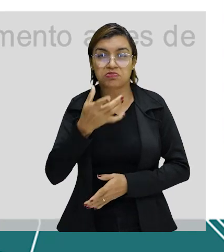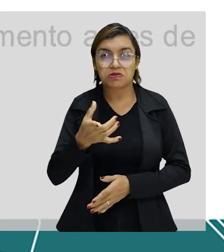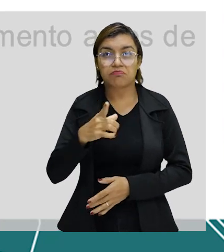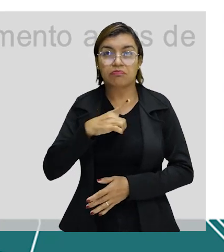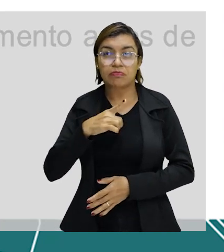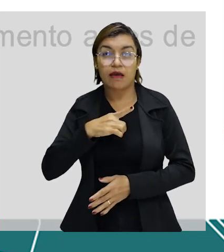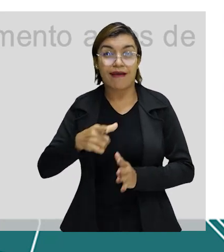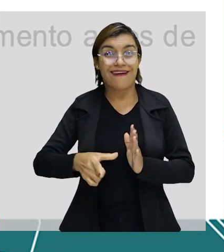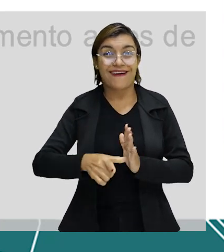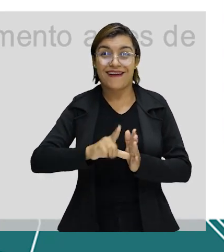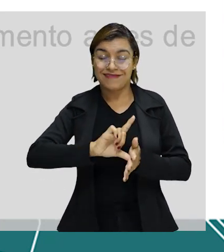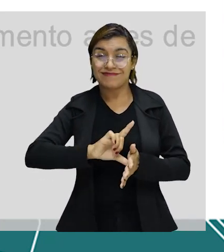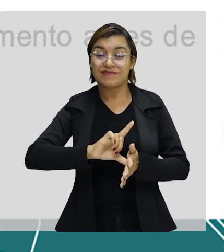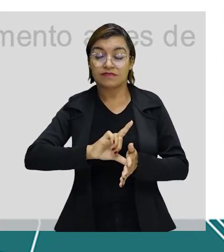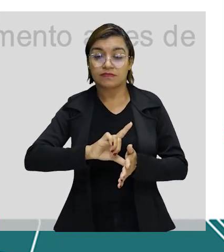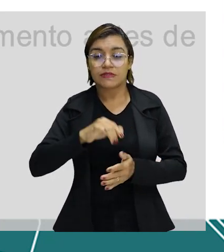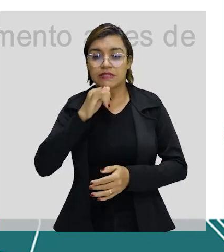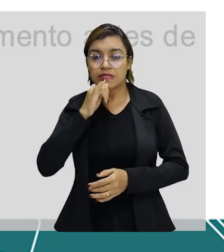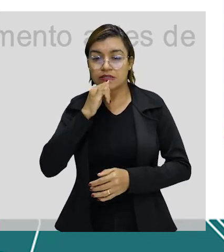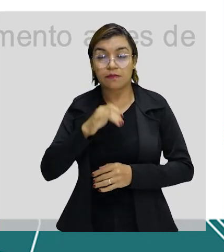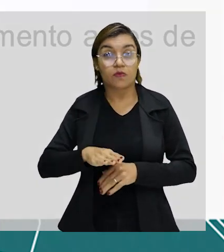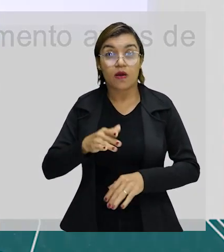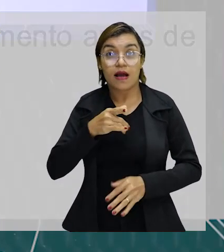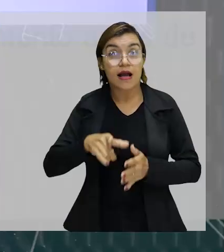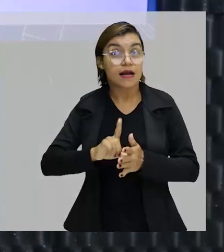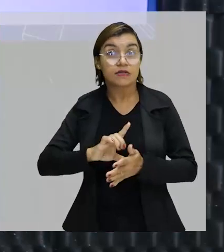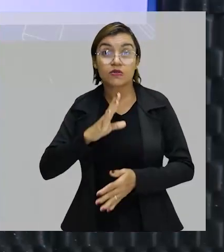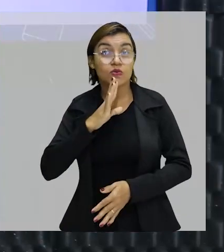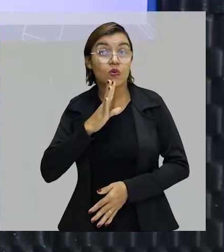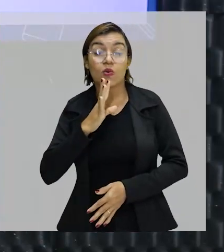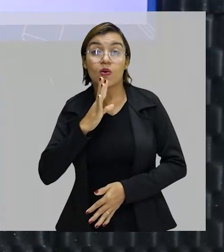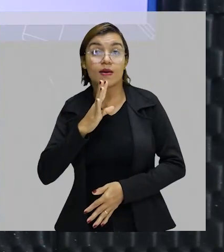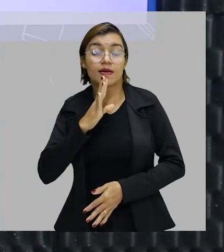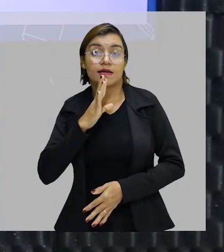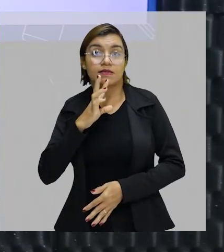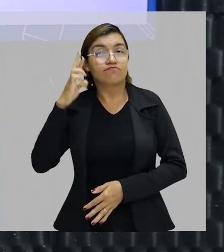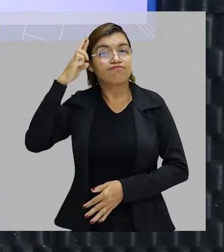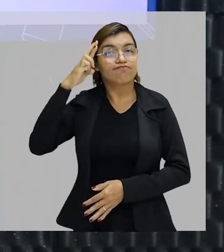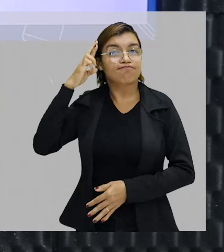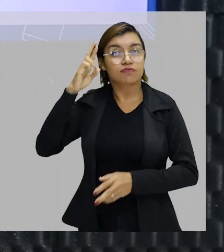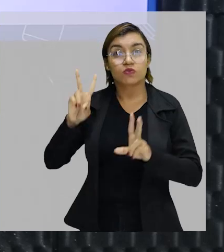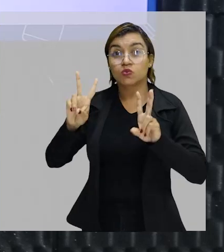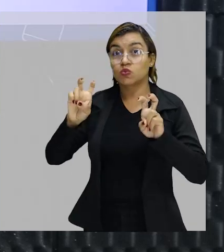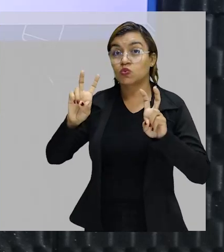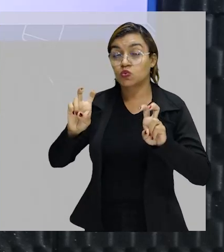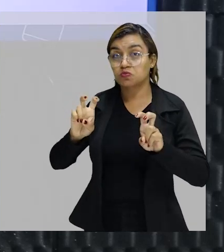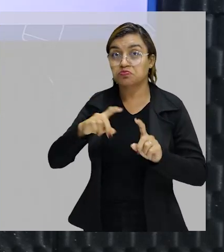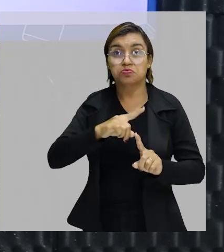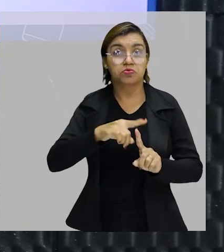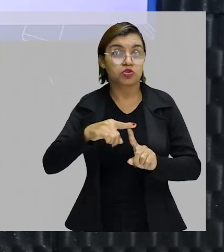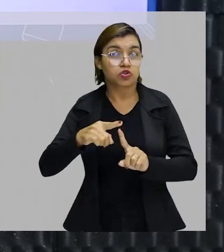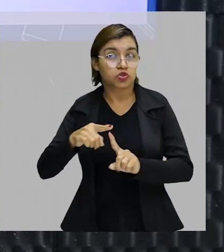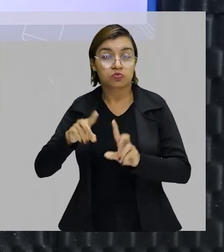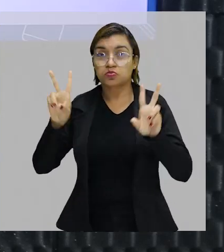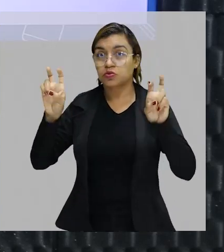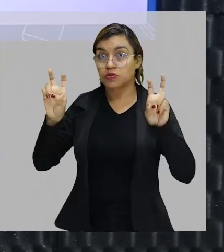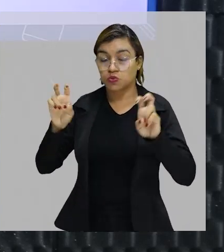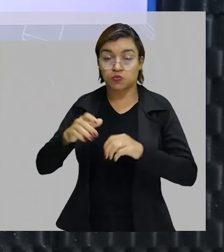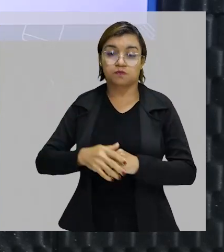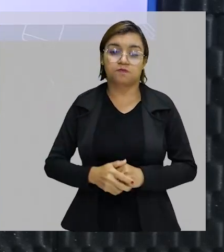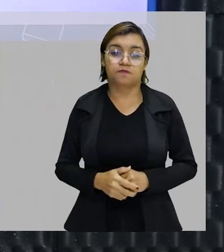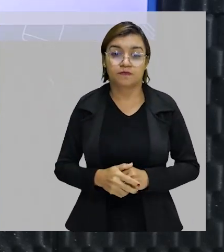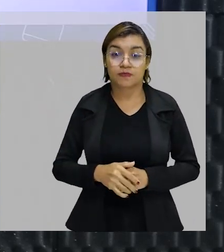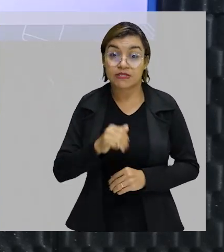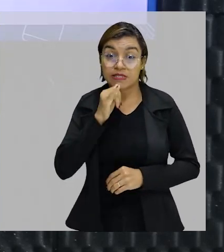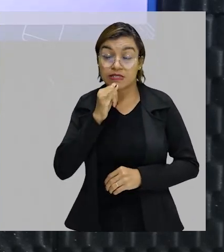ela é pré, sem o devido conhecimento ou reflexão sobre determinado assunto. A palavra